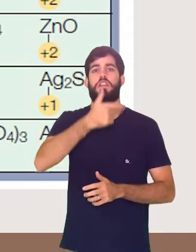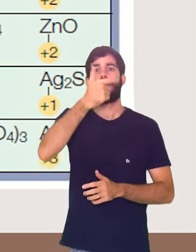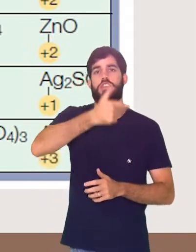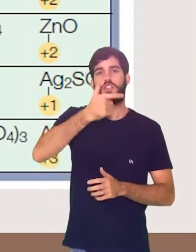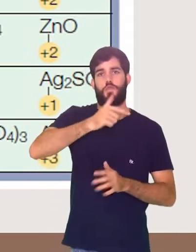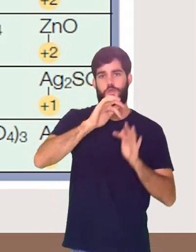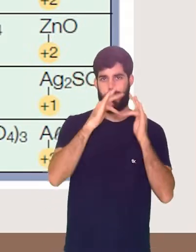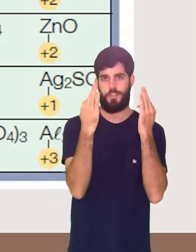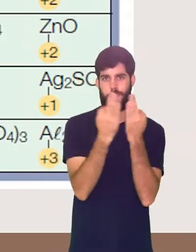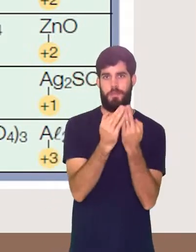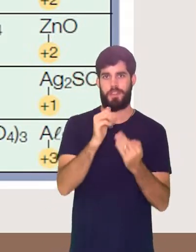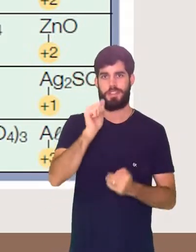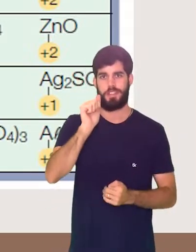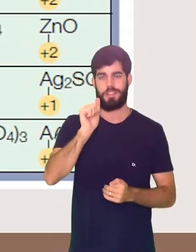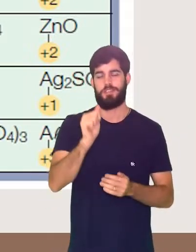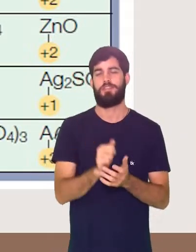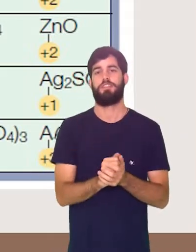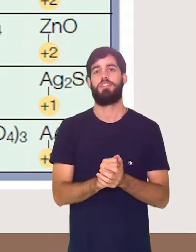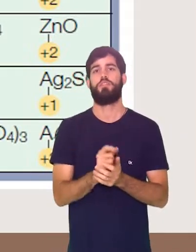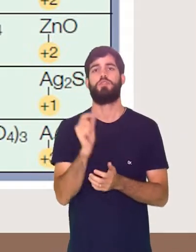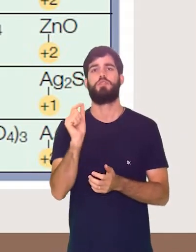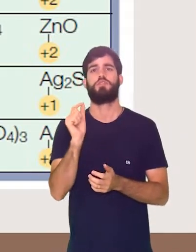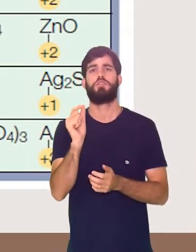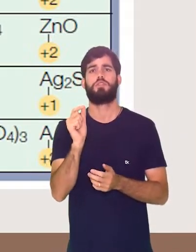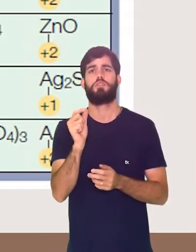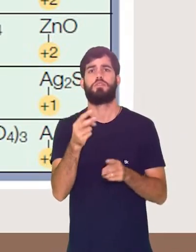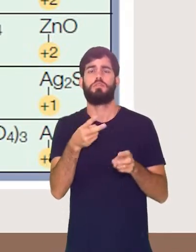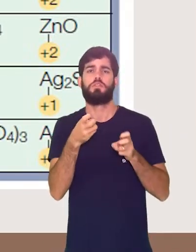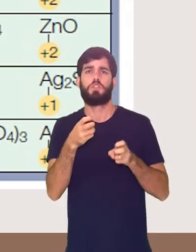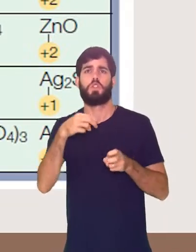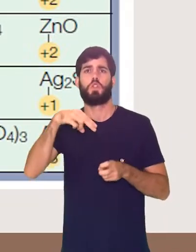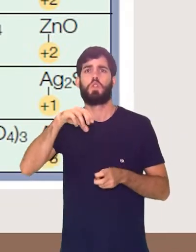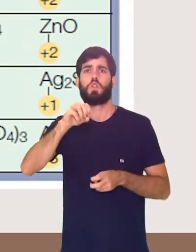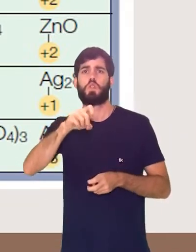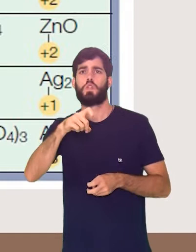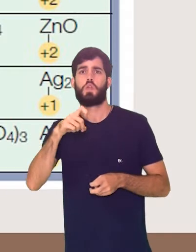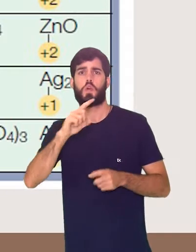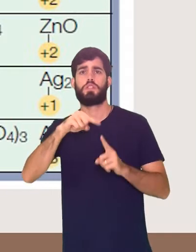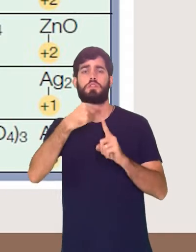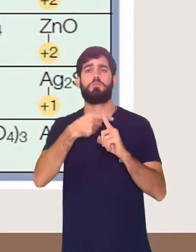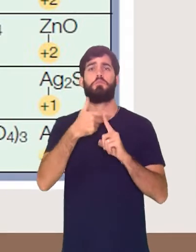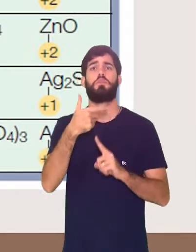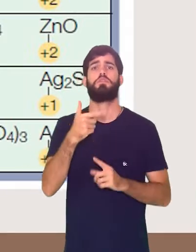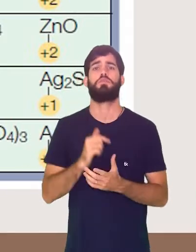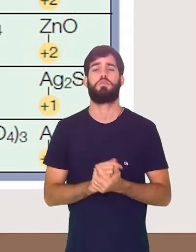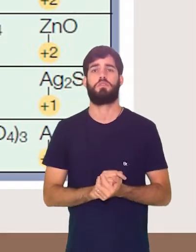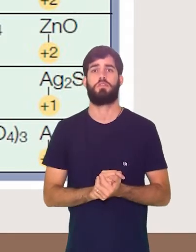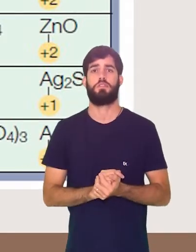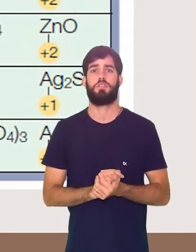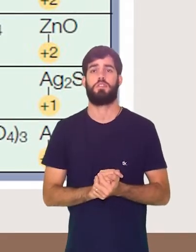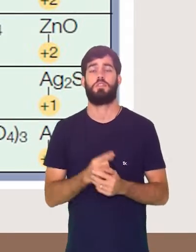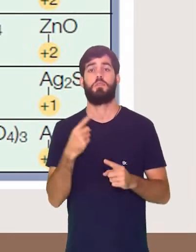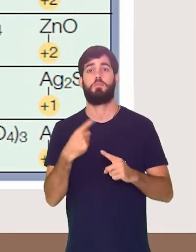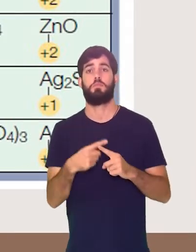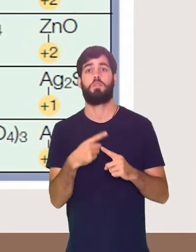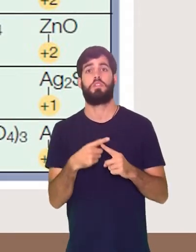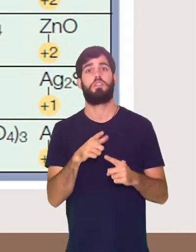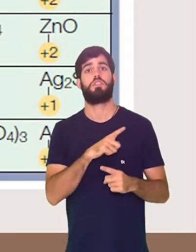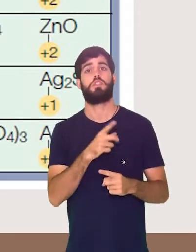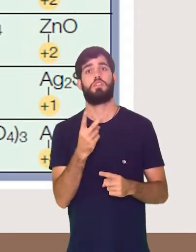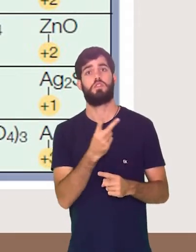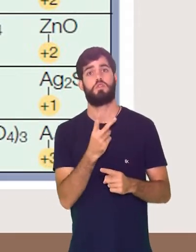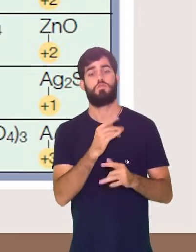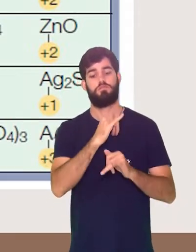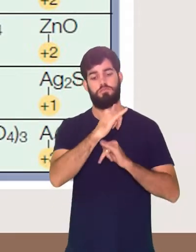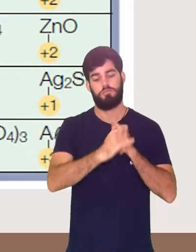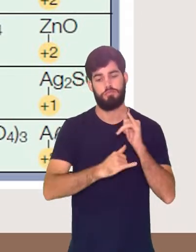cálcio, estrôncio, bário e rádio, possuem NOx mais 2, porque possuem 2 elétrons na